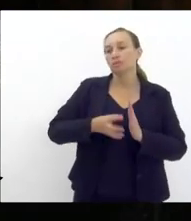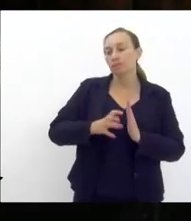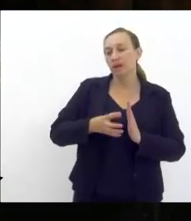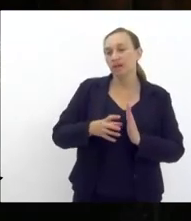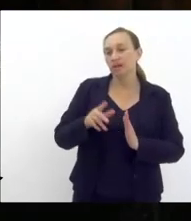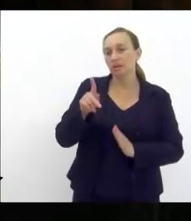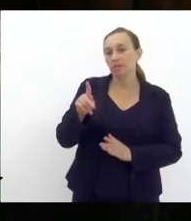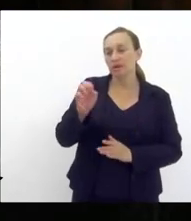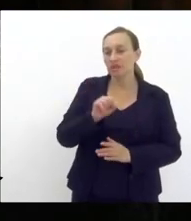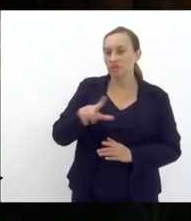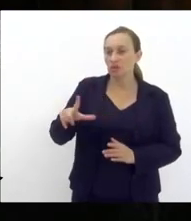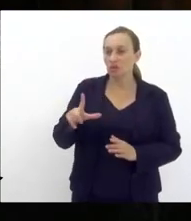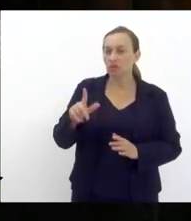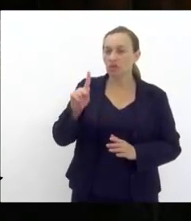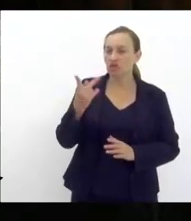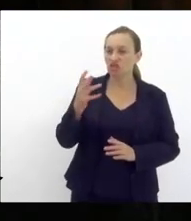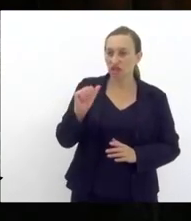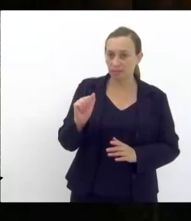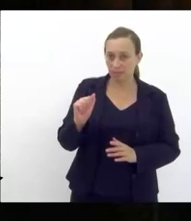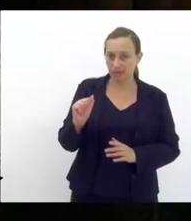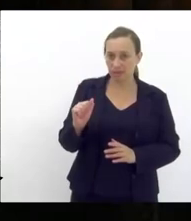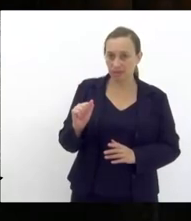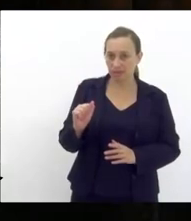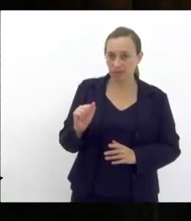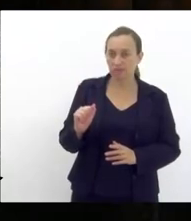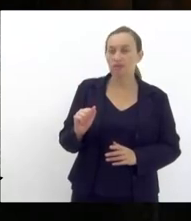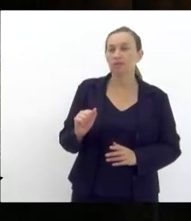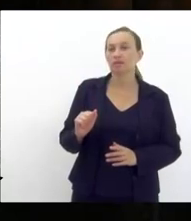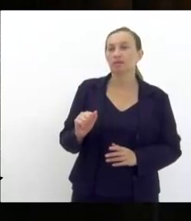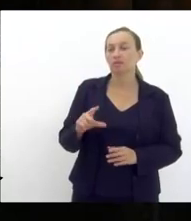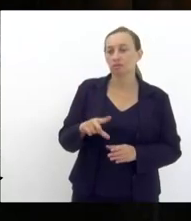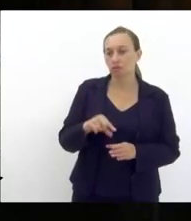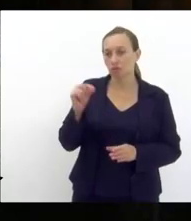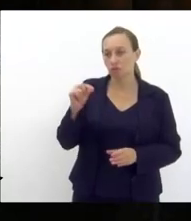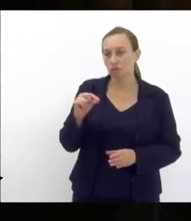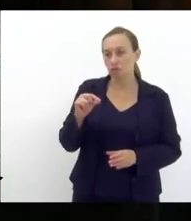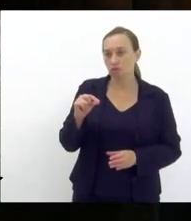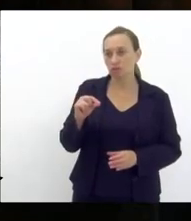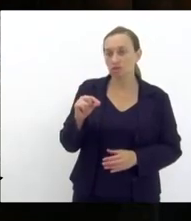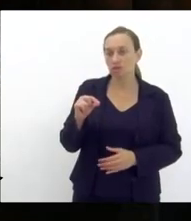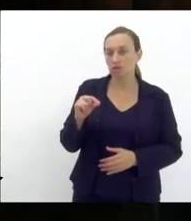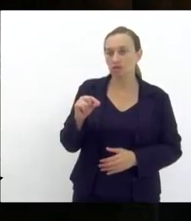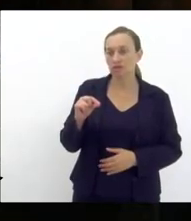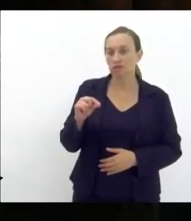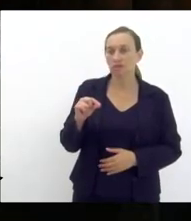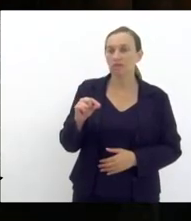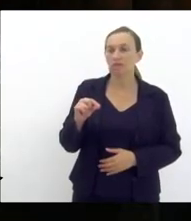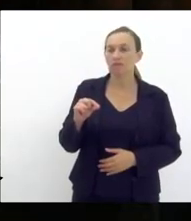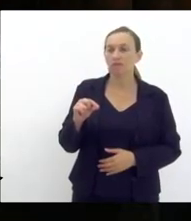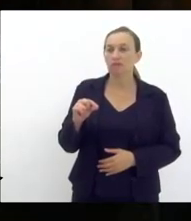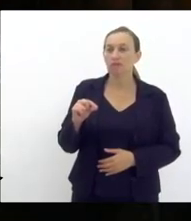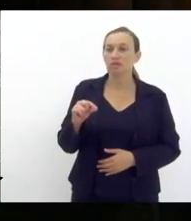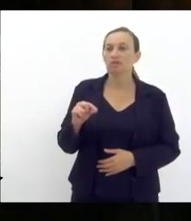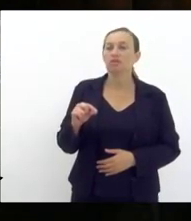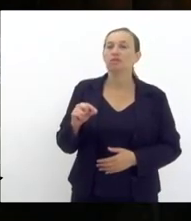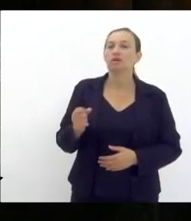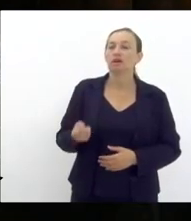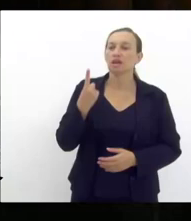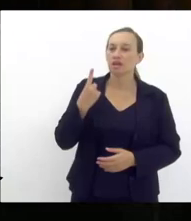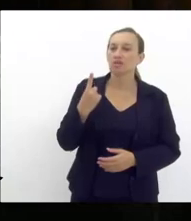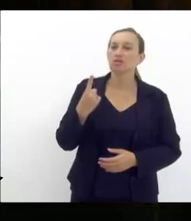pedido de impeachment era da chapa que foi Eleita aí do ex-governador